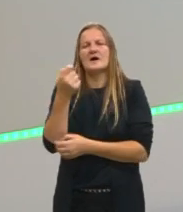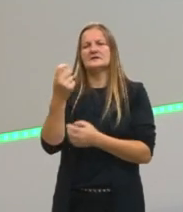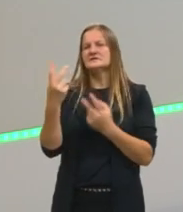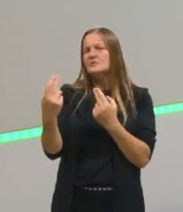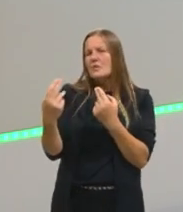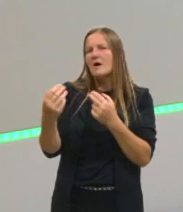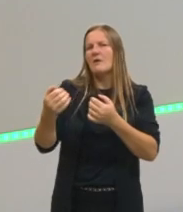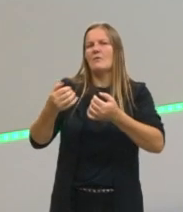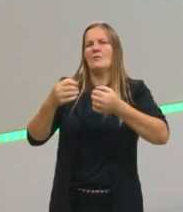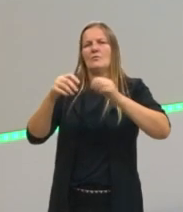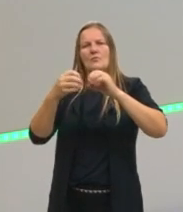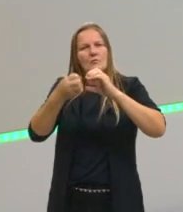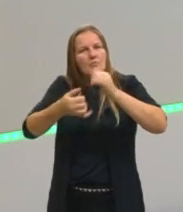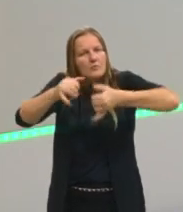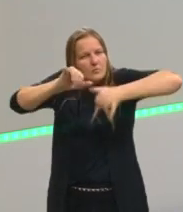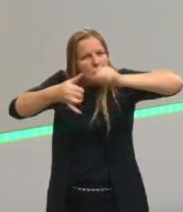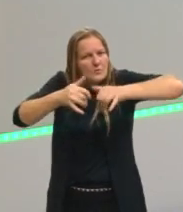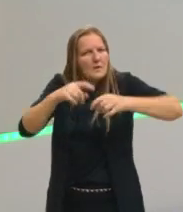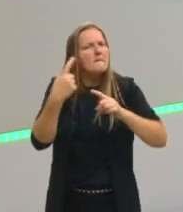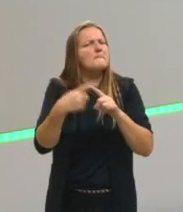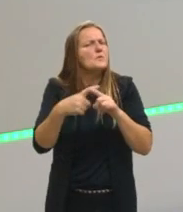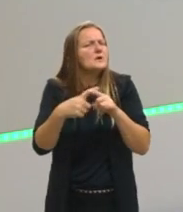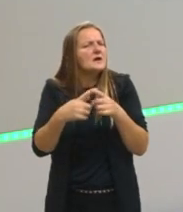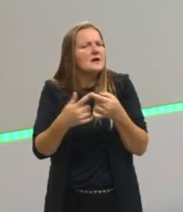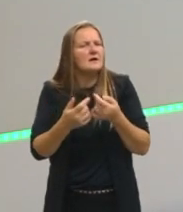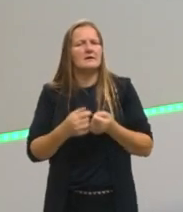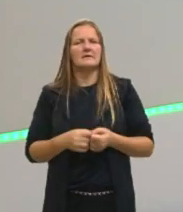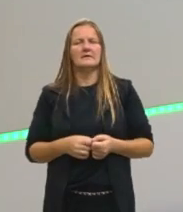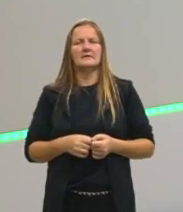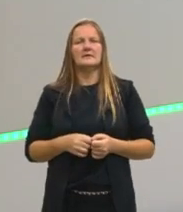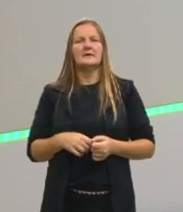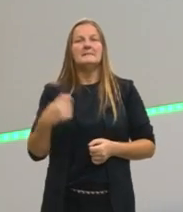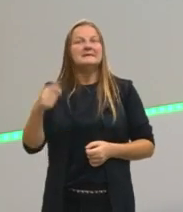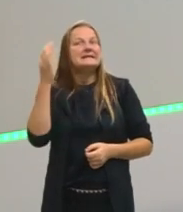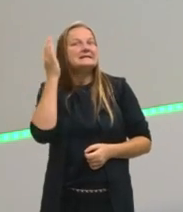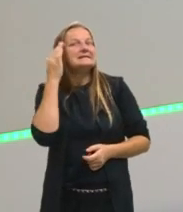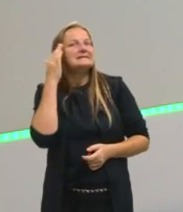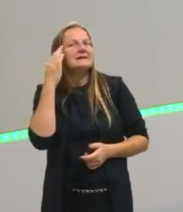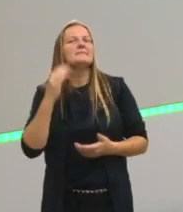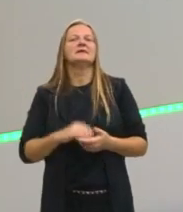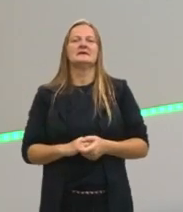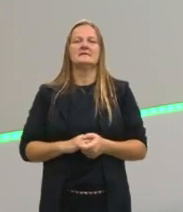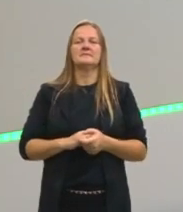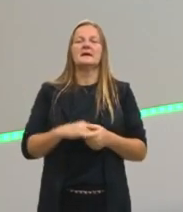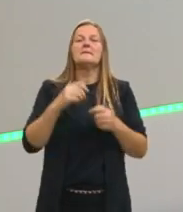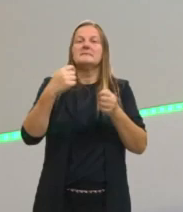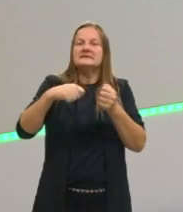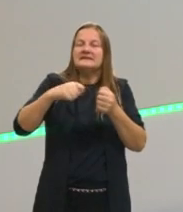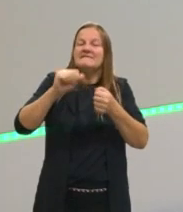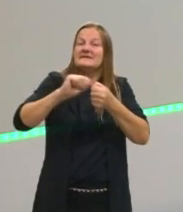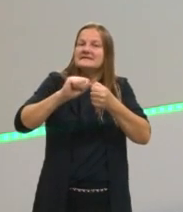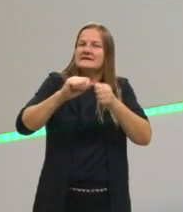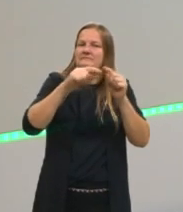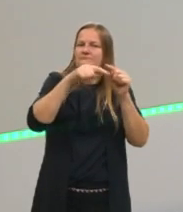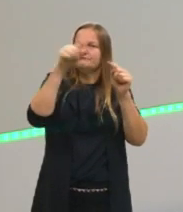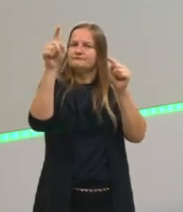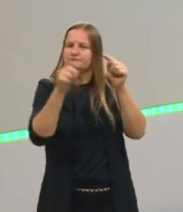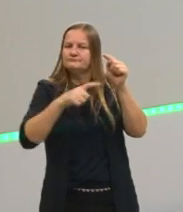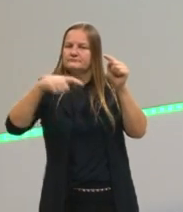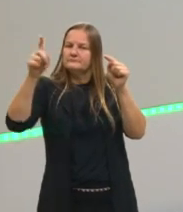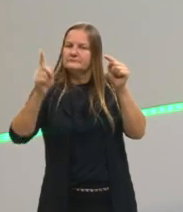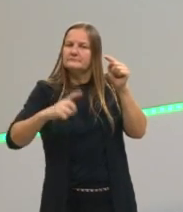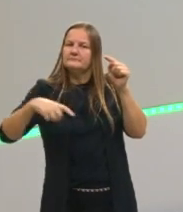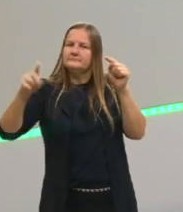e físicas deve-se ao que para realizar essa questão a gente precisa fazer a distribuição eletrônica tá